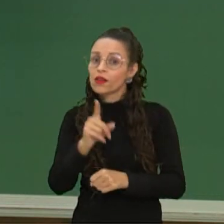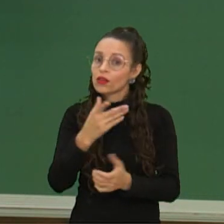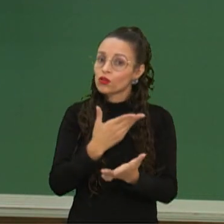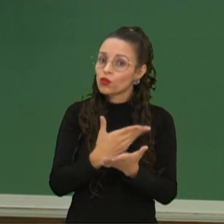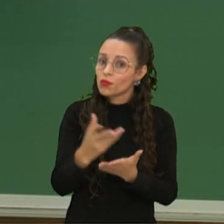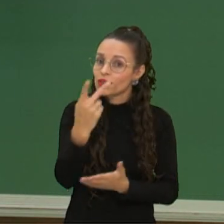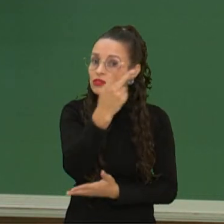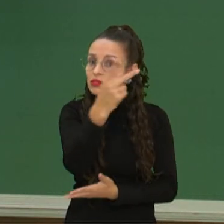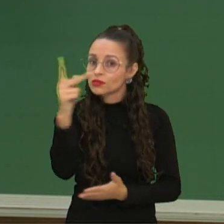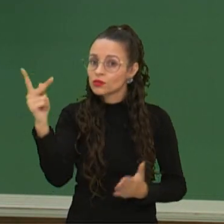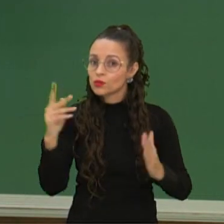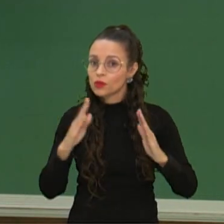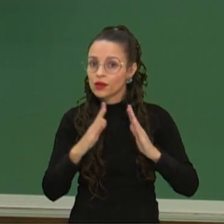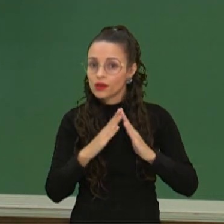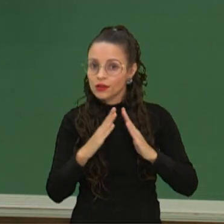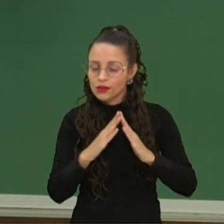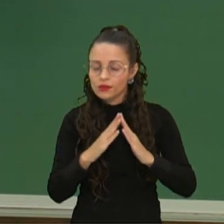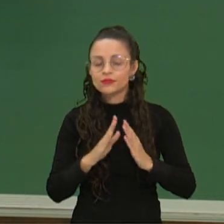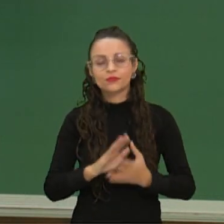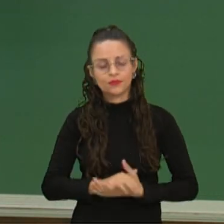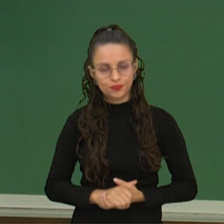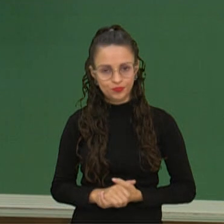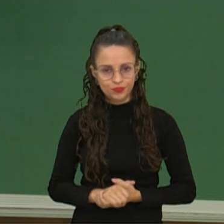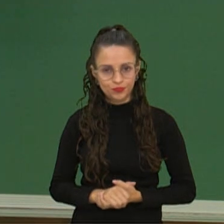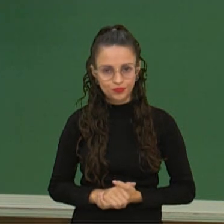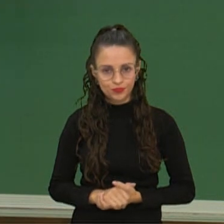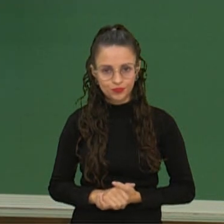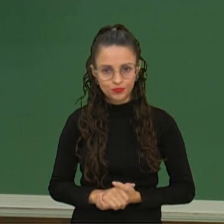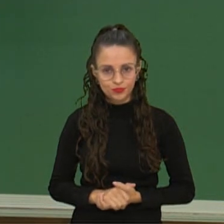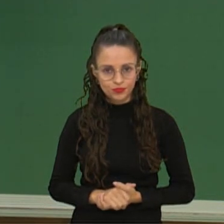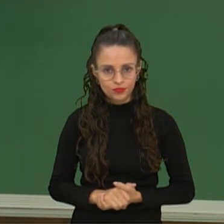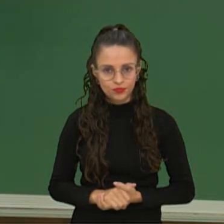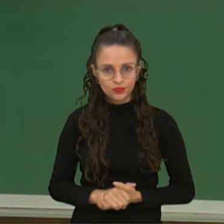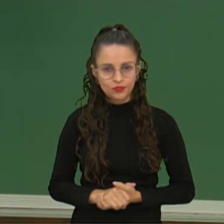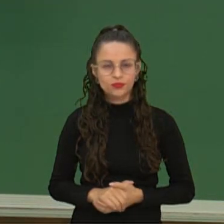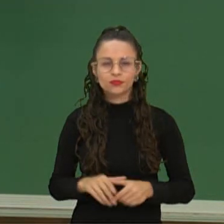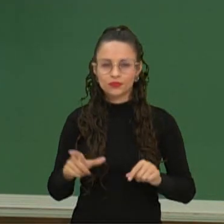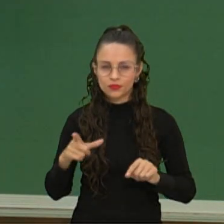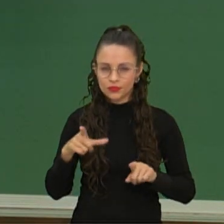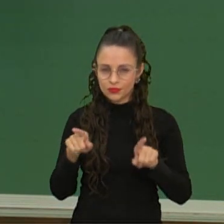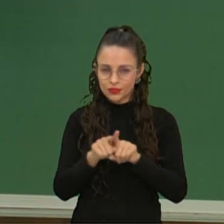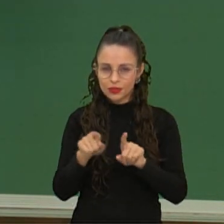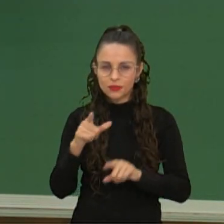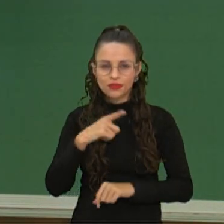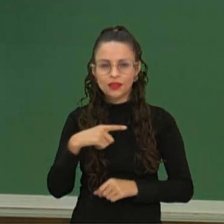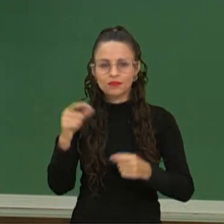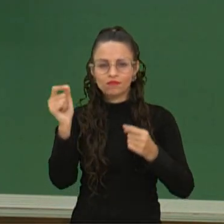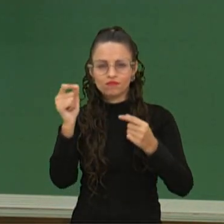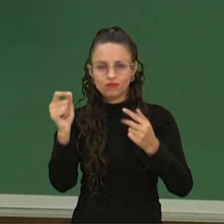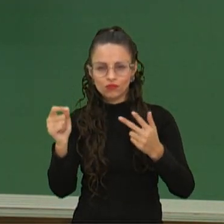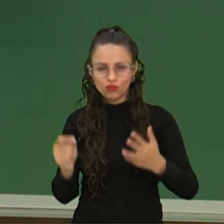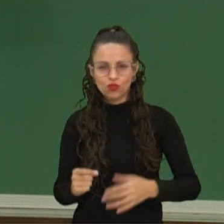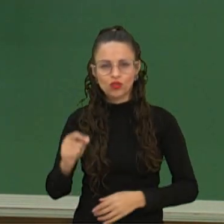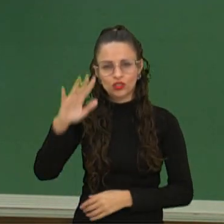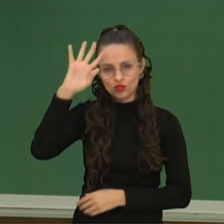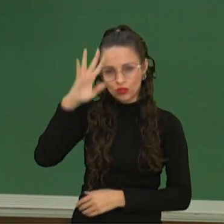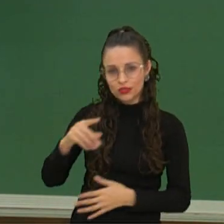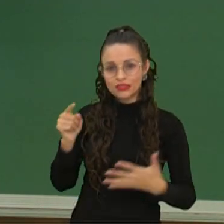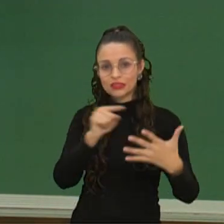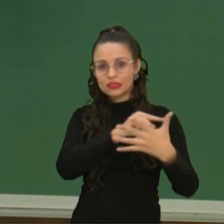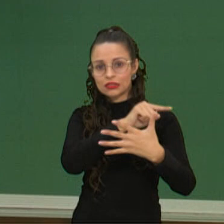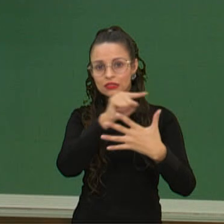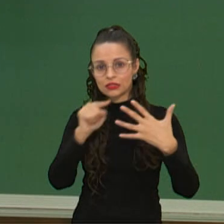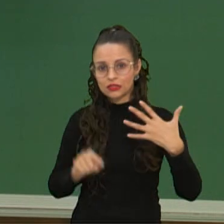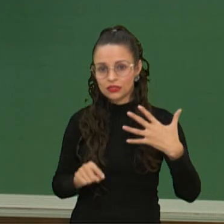sua cozinha, na sua mesa de jantar. E aqui nós temos algumas soluções. Então reparem bem, eu tenho 5 soluções